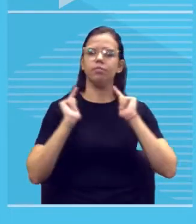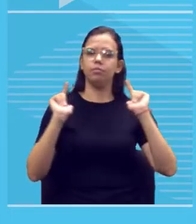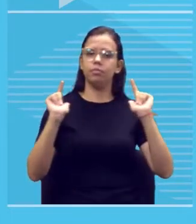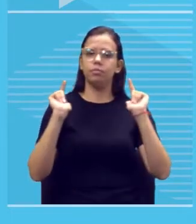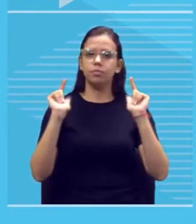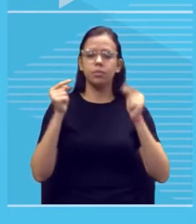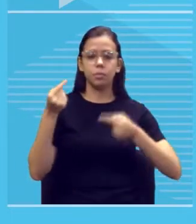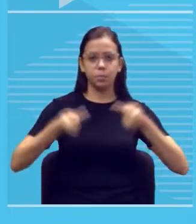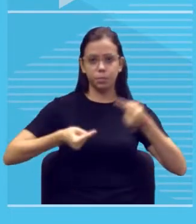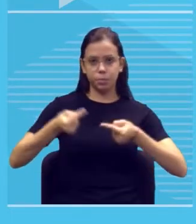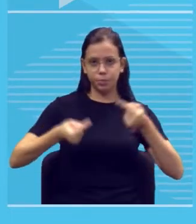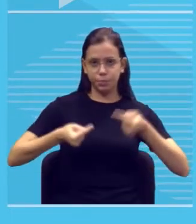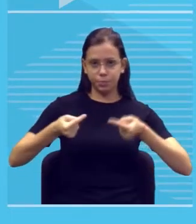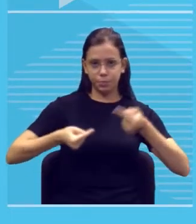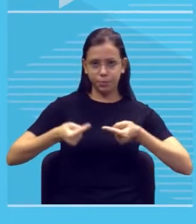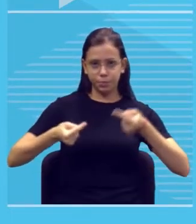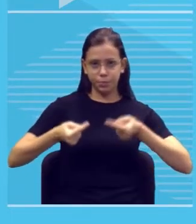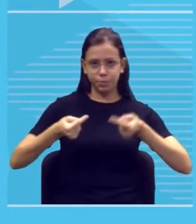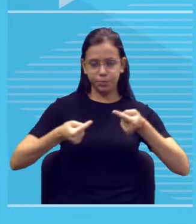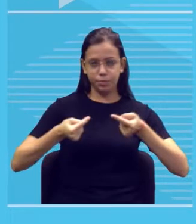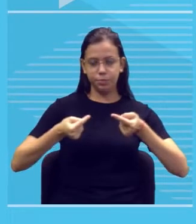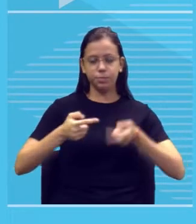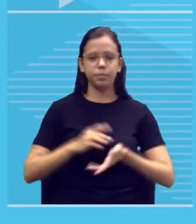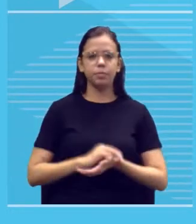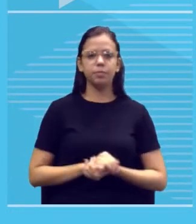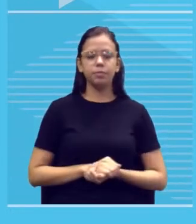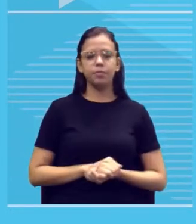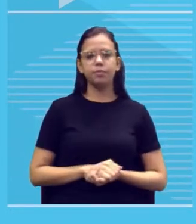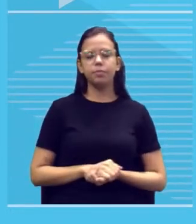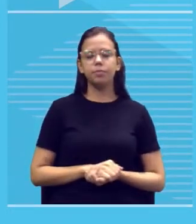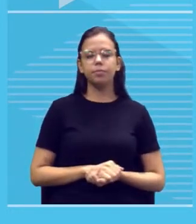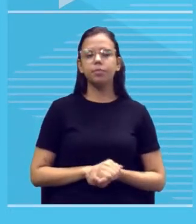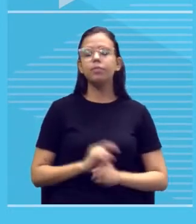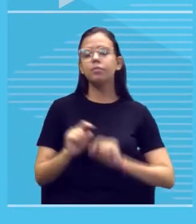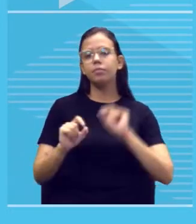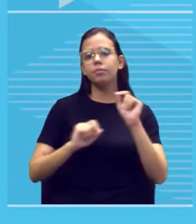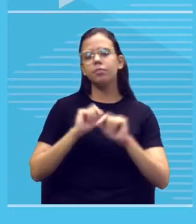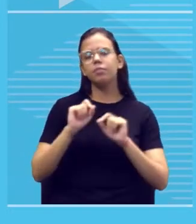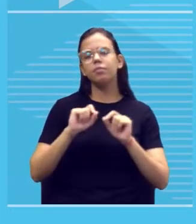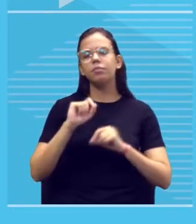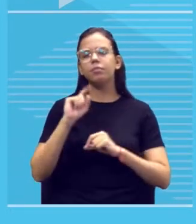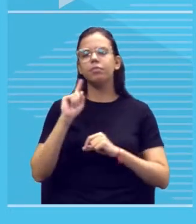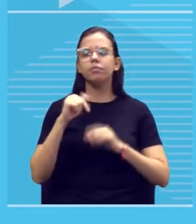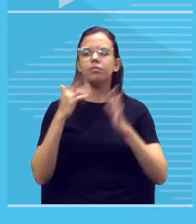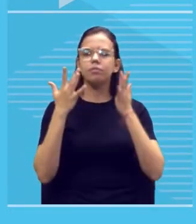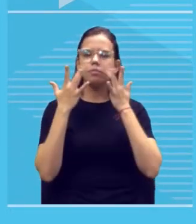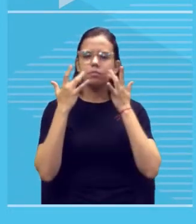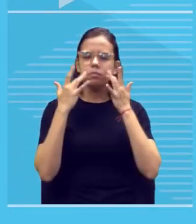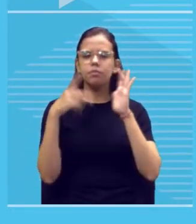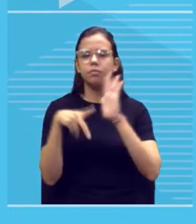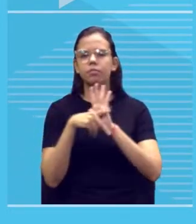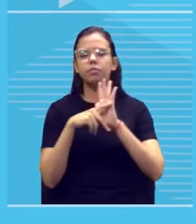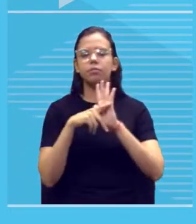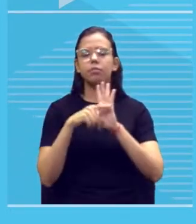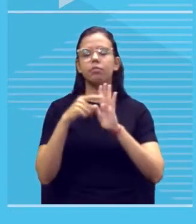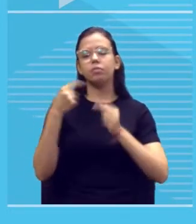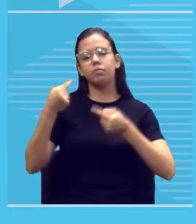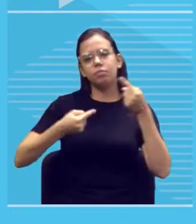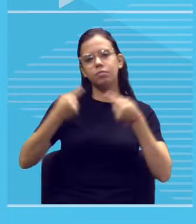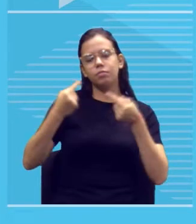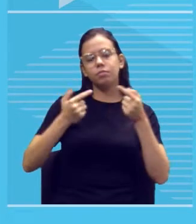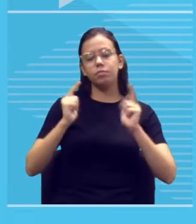político que que é isso o teatro de entretenimento político os textos